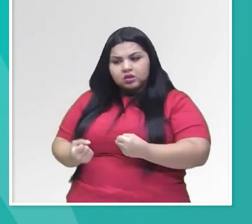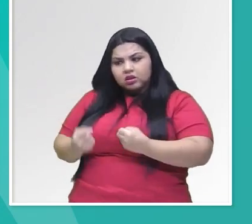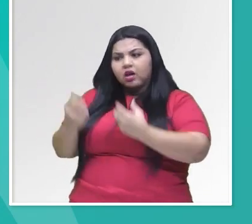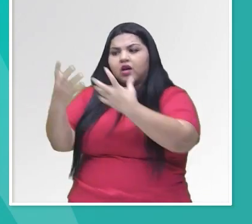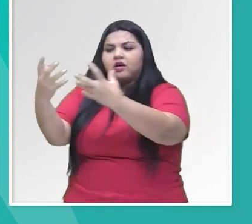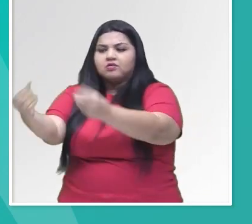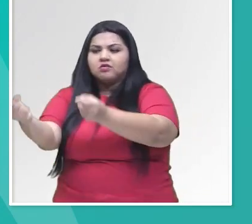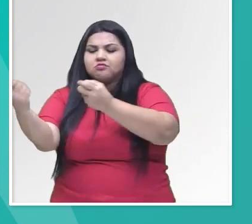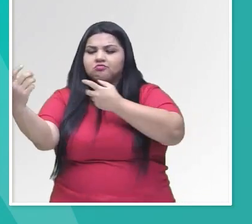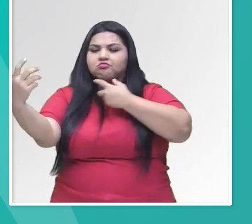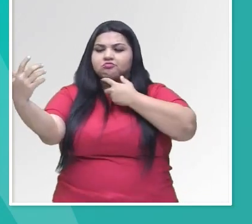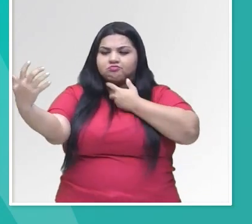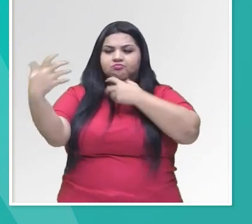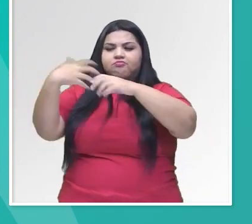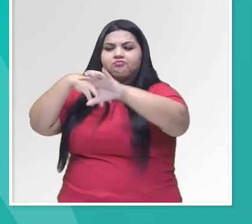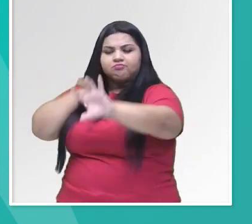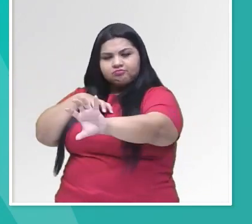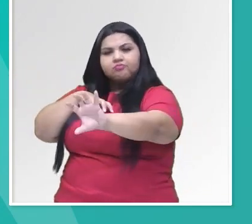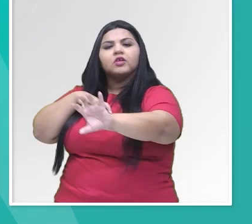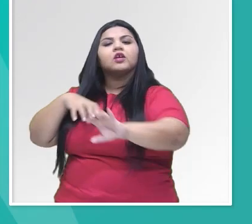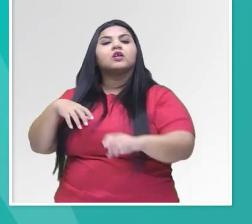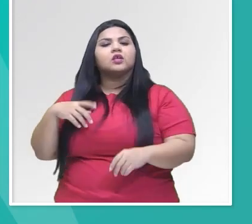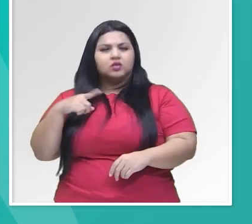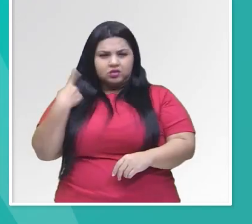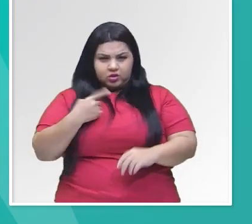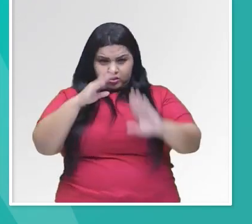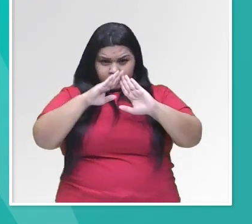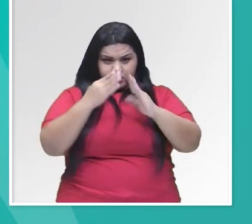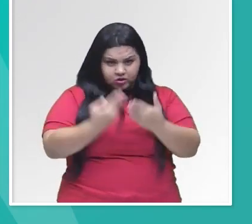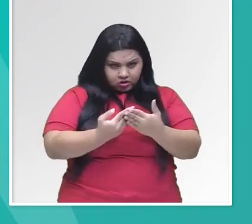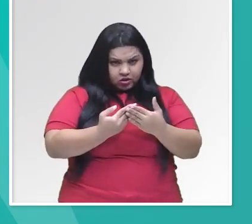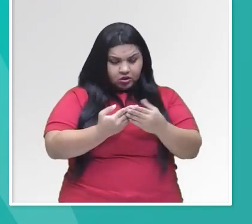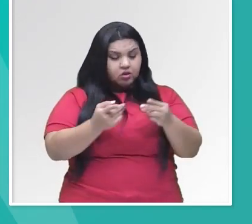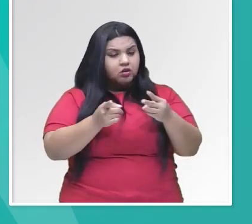até aí na escola? Com nossos coleguinhas, gente,